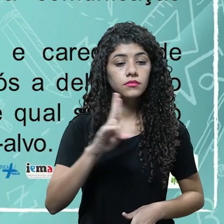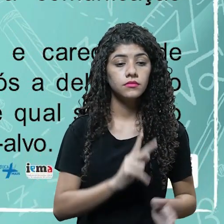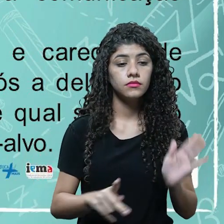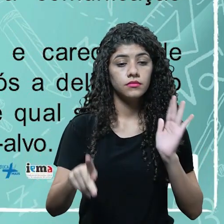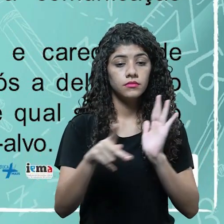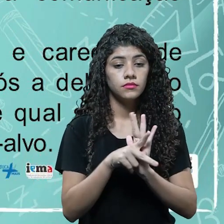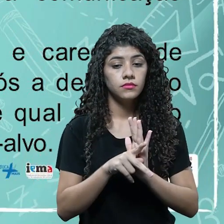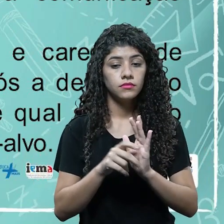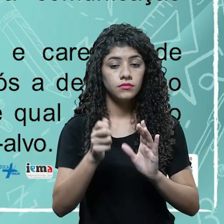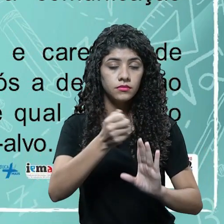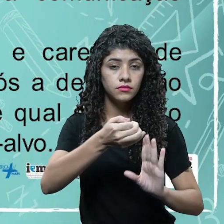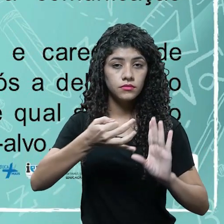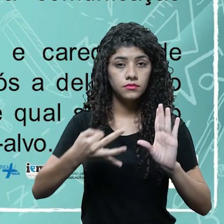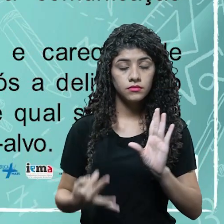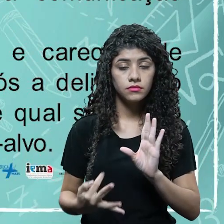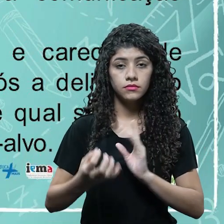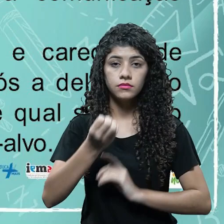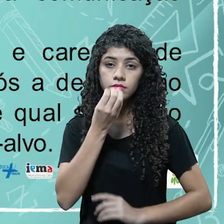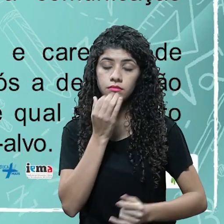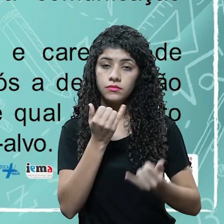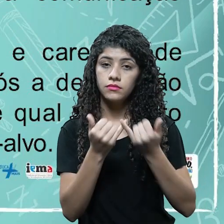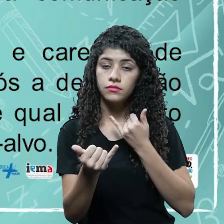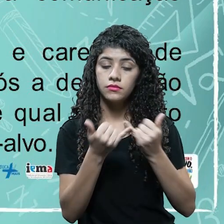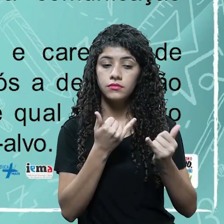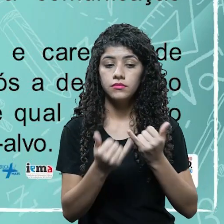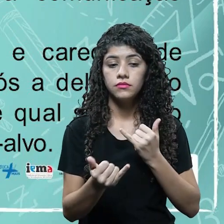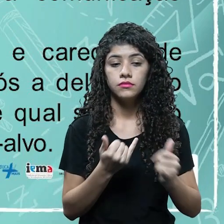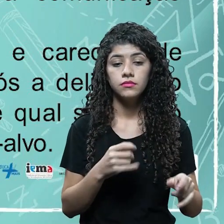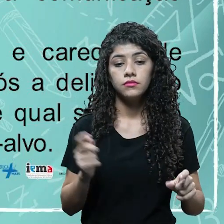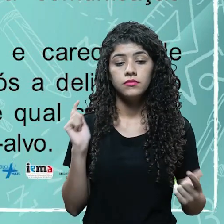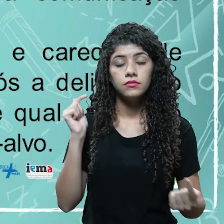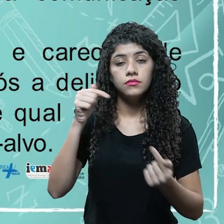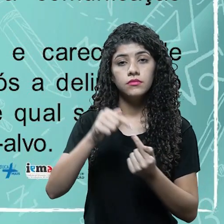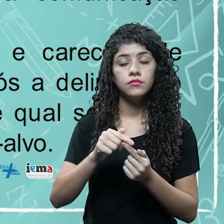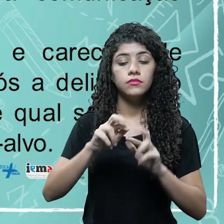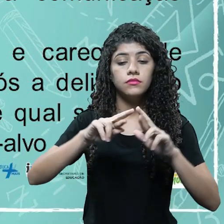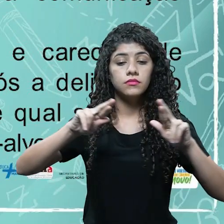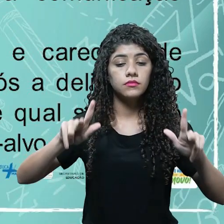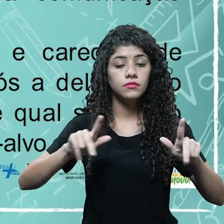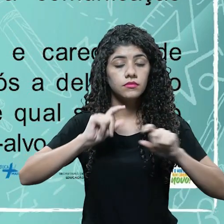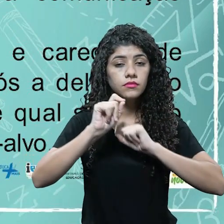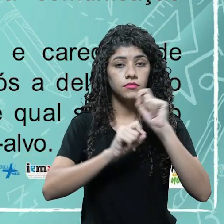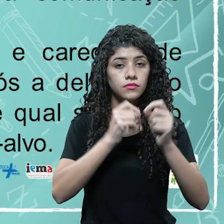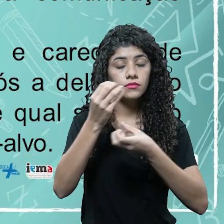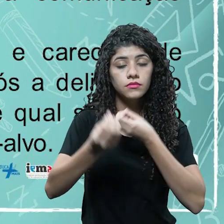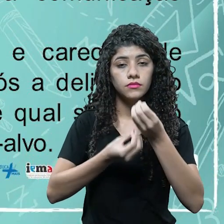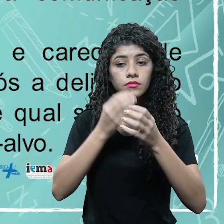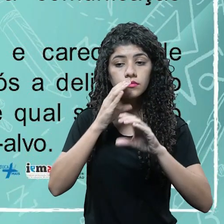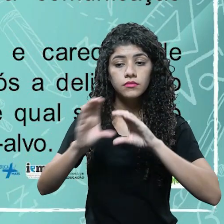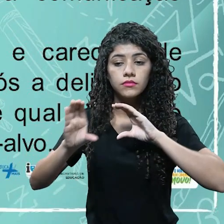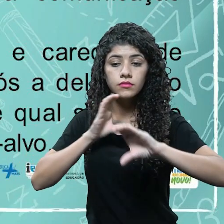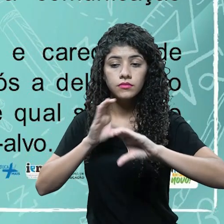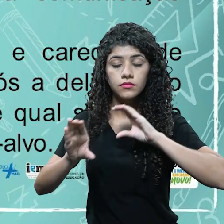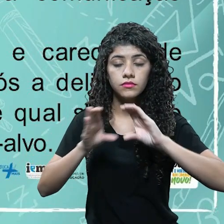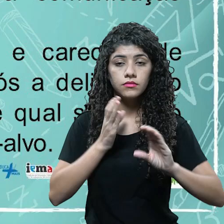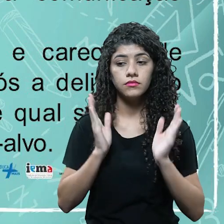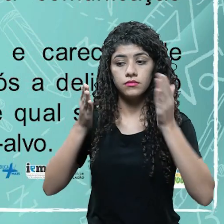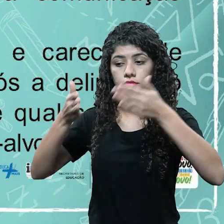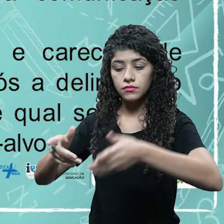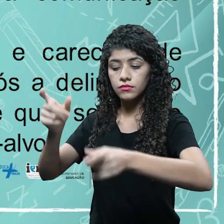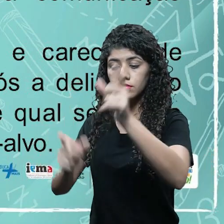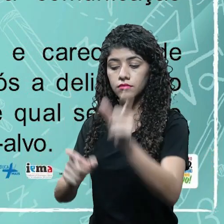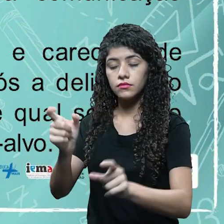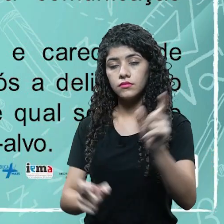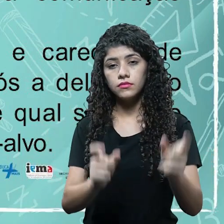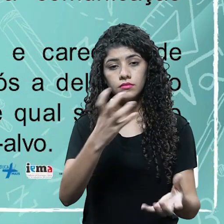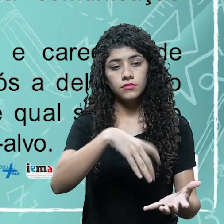com características relativamente semelhantes. O objetivo disso é diferenciar a abordagem e a comunicação direcionada a cada um desses